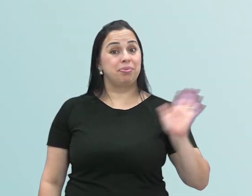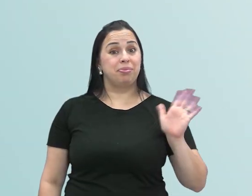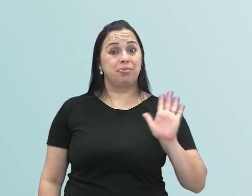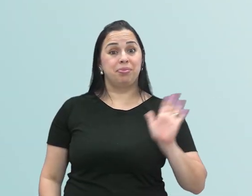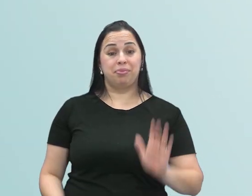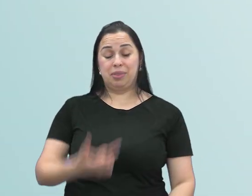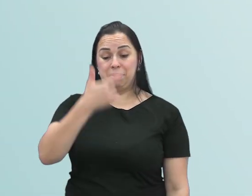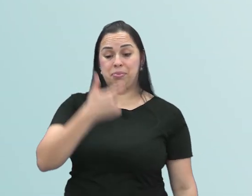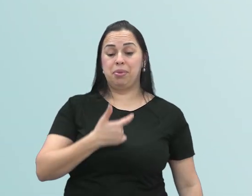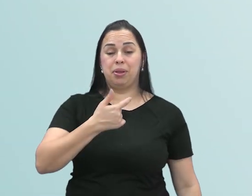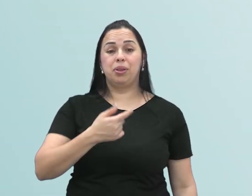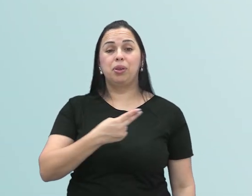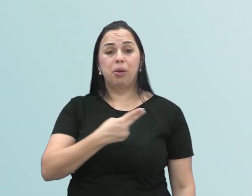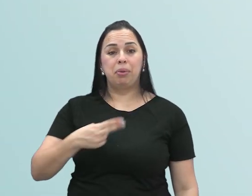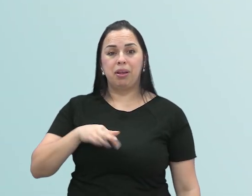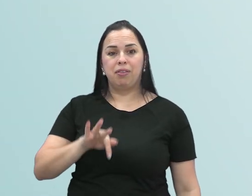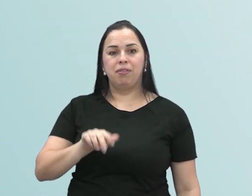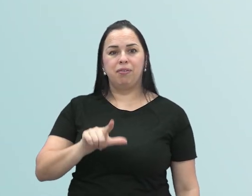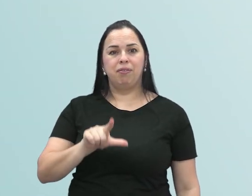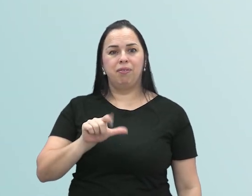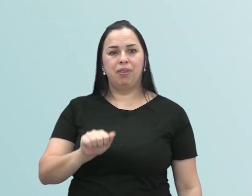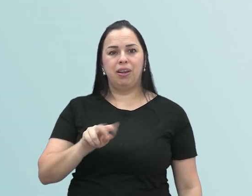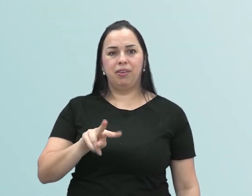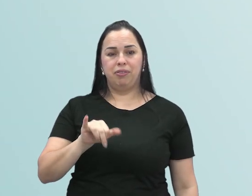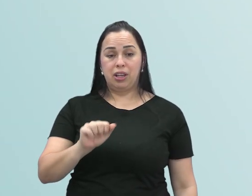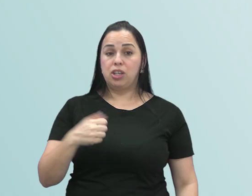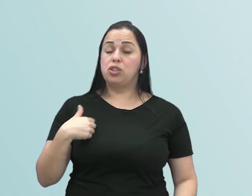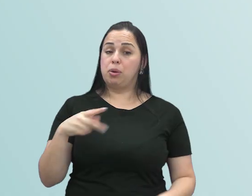Olá, eu sou a Flávia Valentini, sou professora de Educação